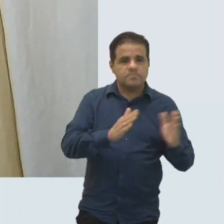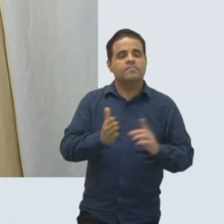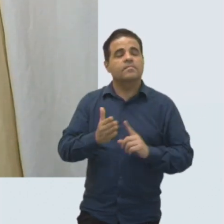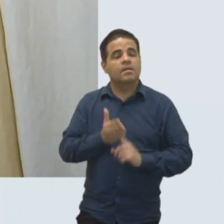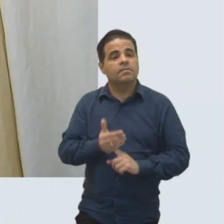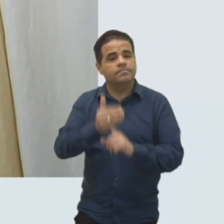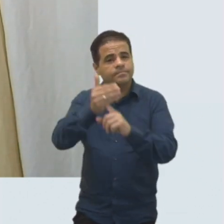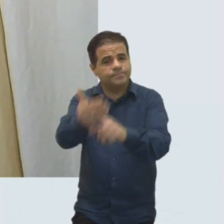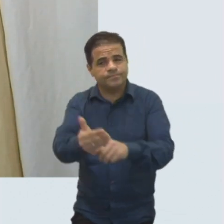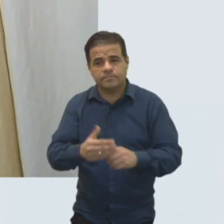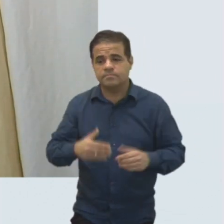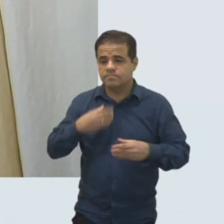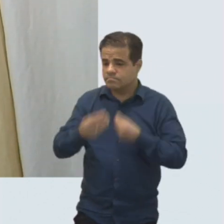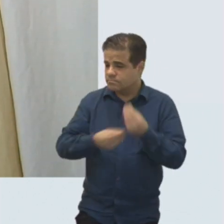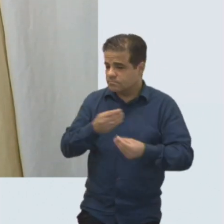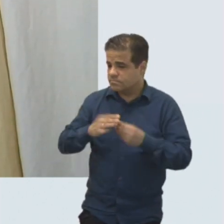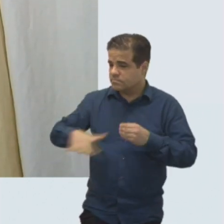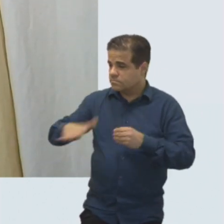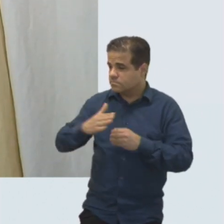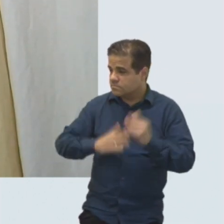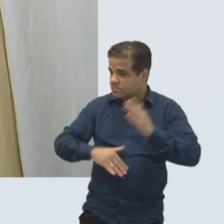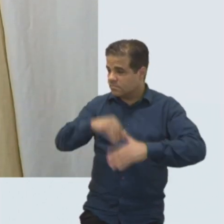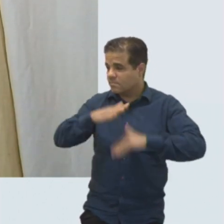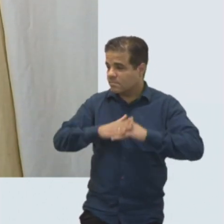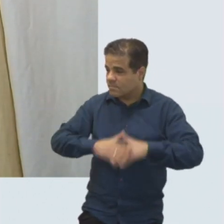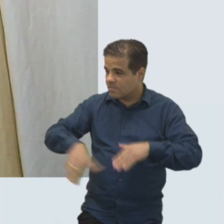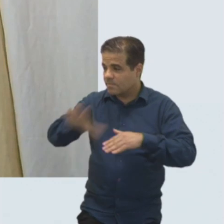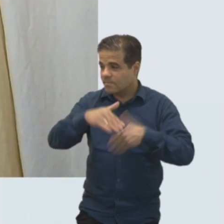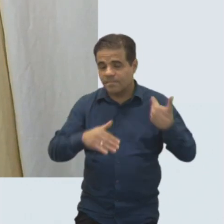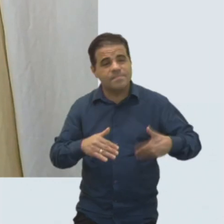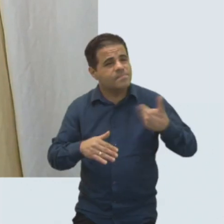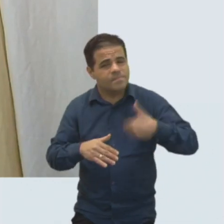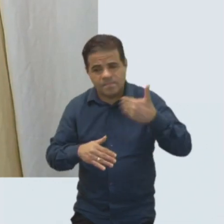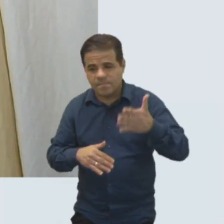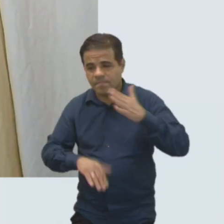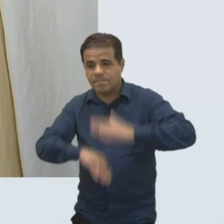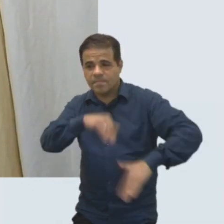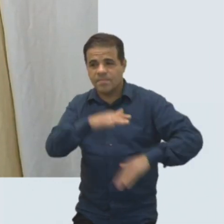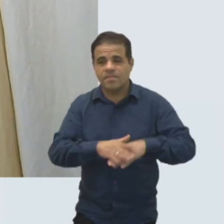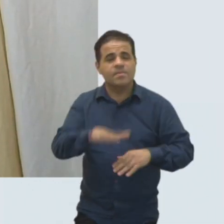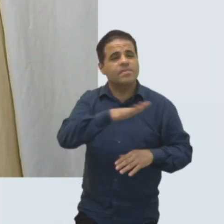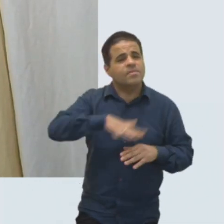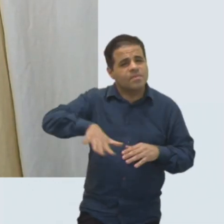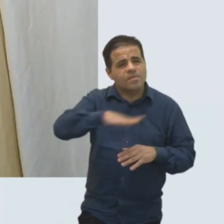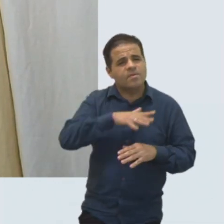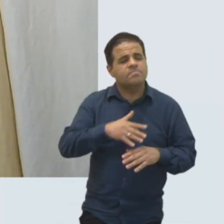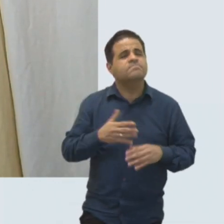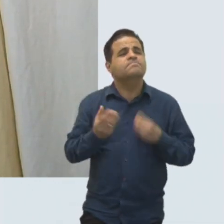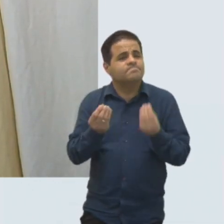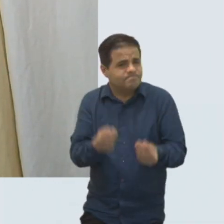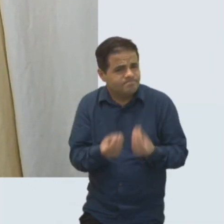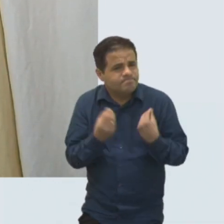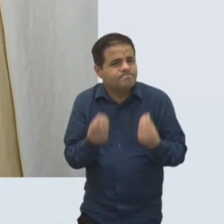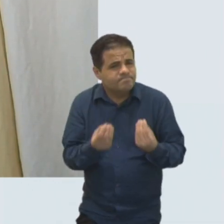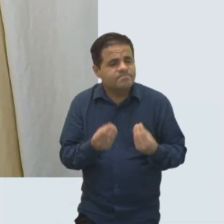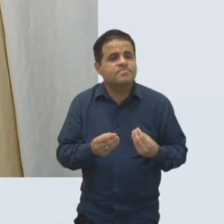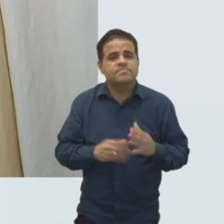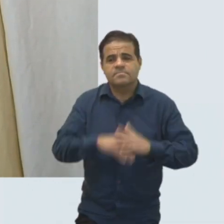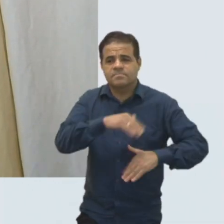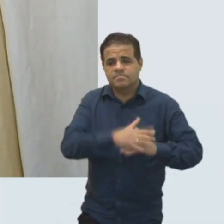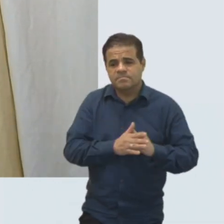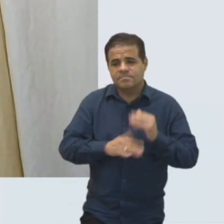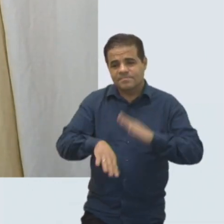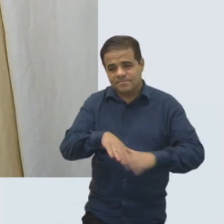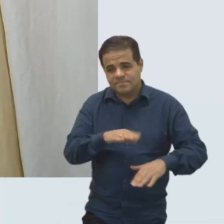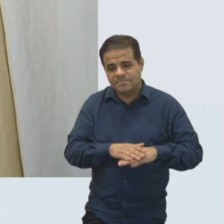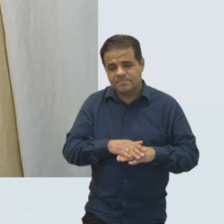entretenimento. E por último foi feita a teca-teca, né? A brincadeira, o jogo de amarelinha, né? Essa amarelinha africana, que